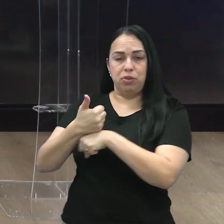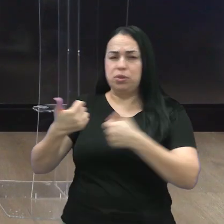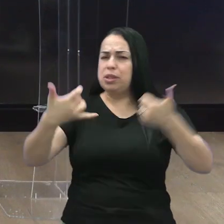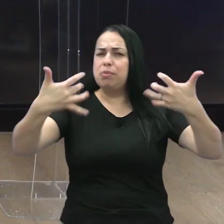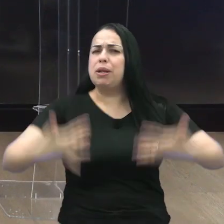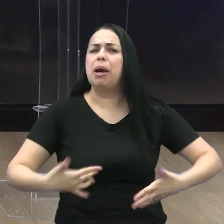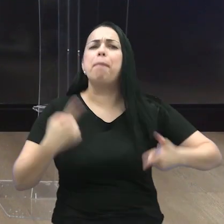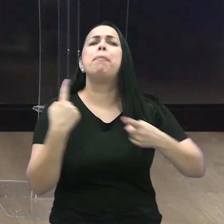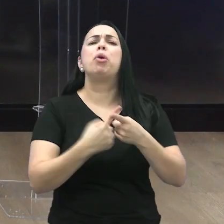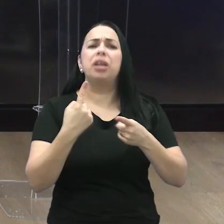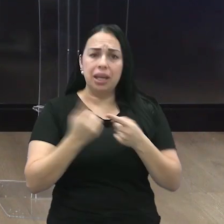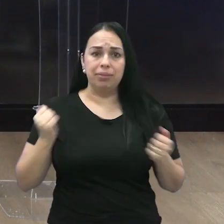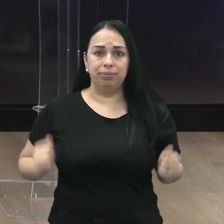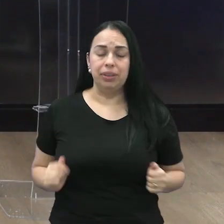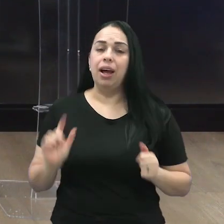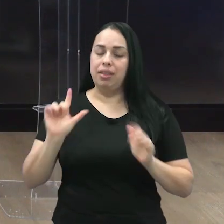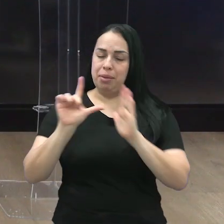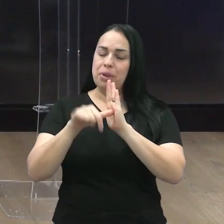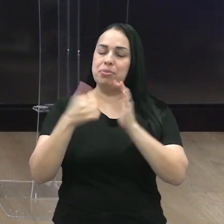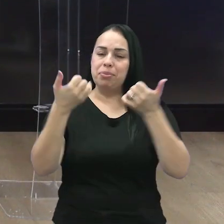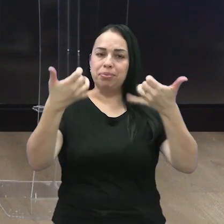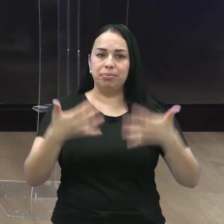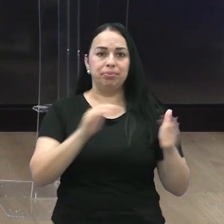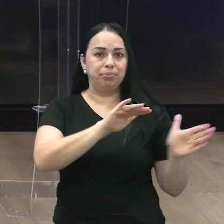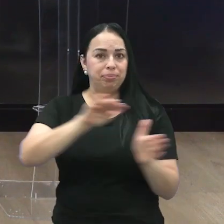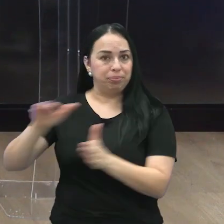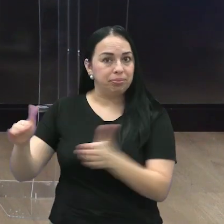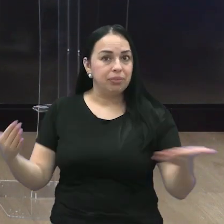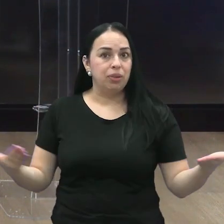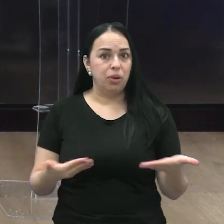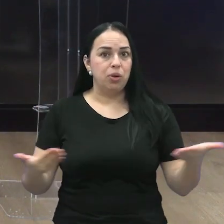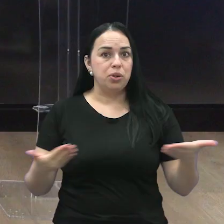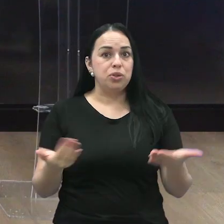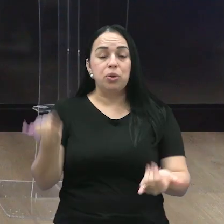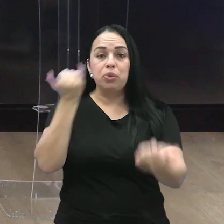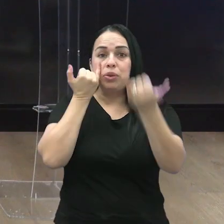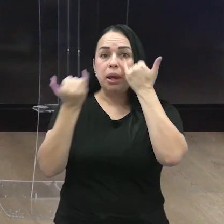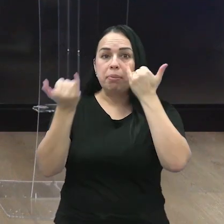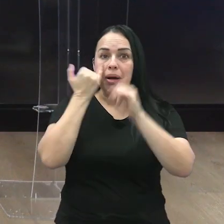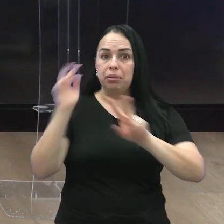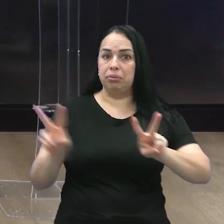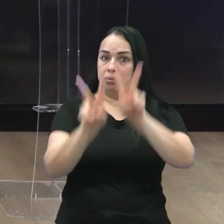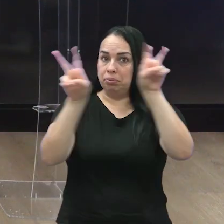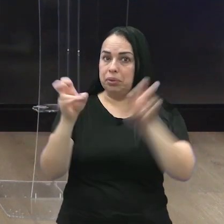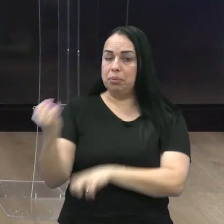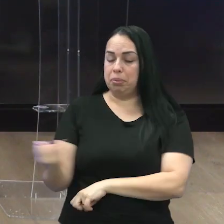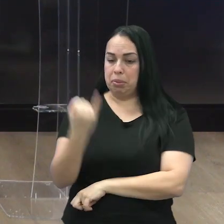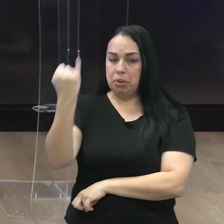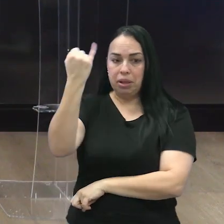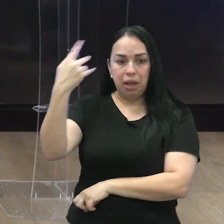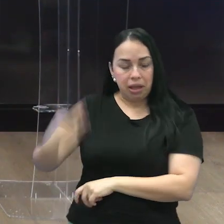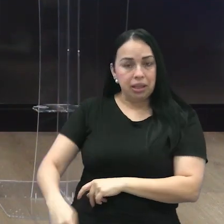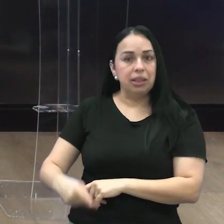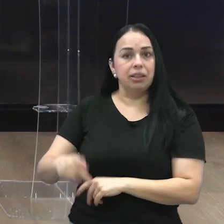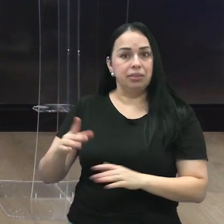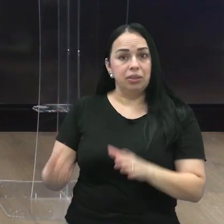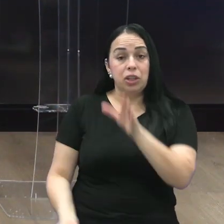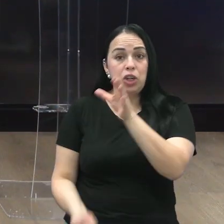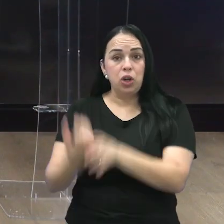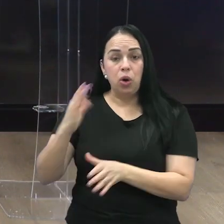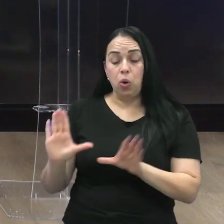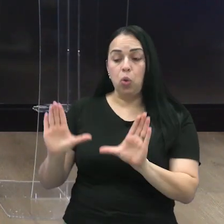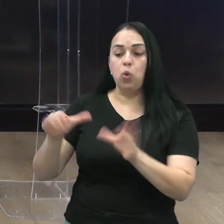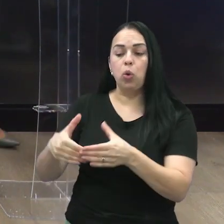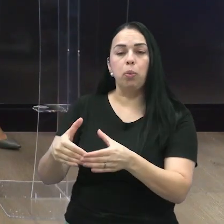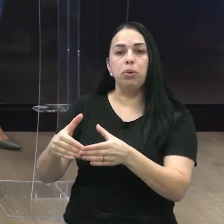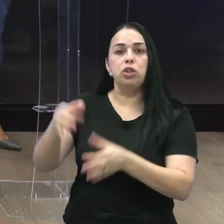as razões desse aumento. É já já. E a gente começa o boletim com um assunto que é tema aqui na Câmara Municipal: a